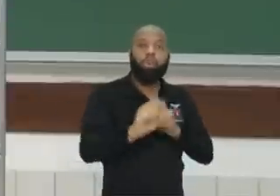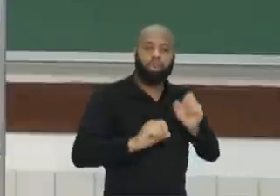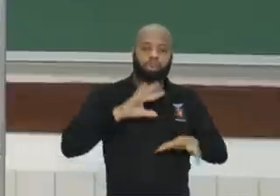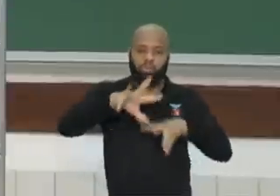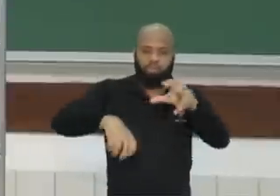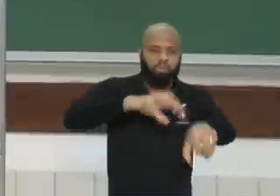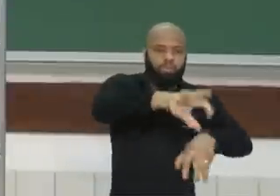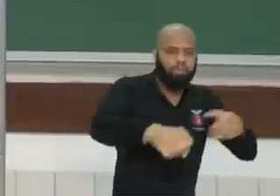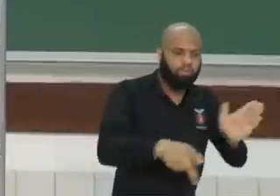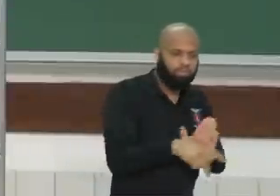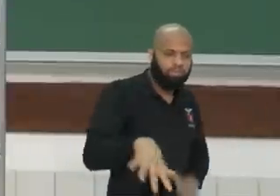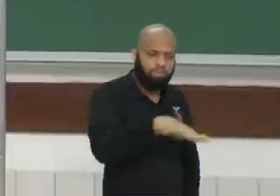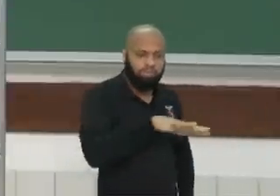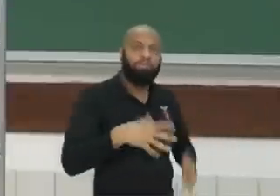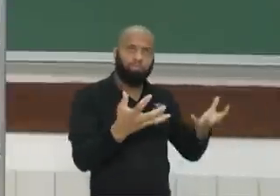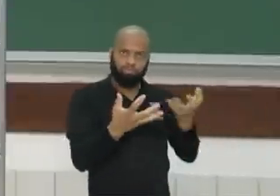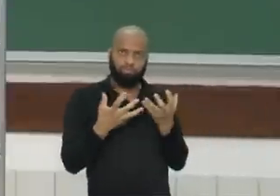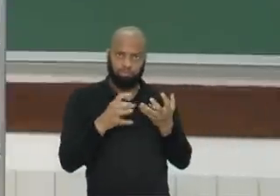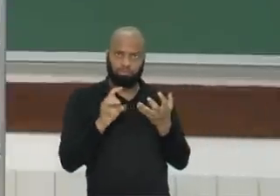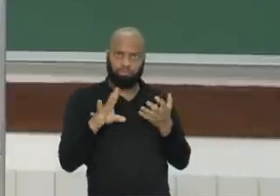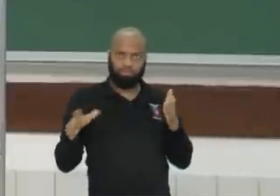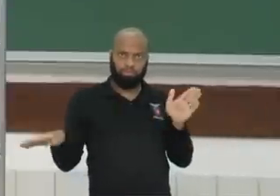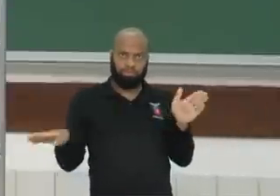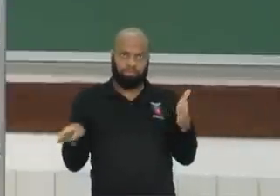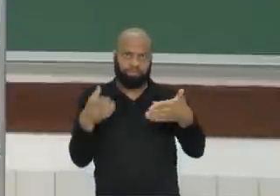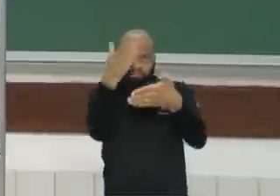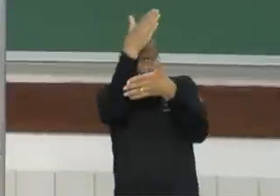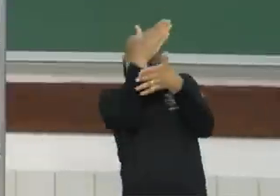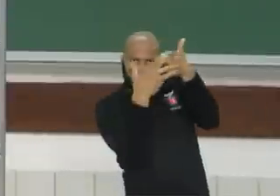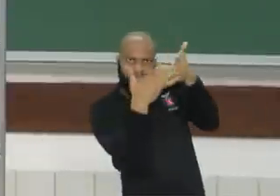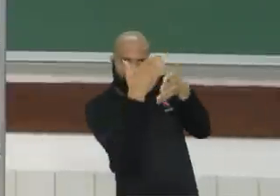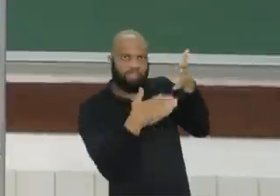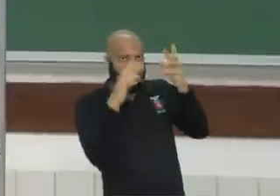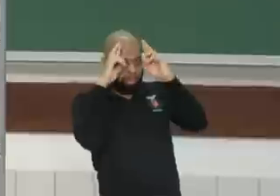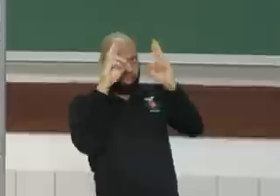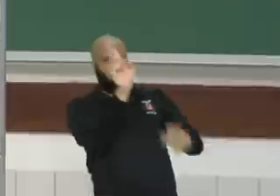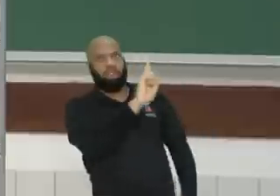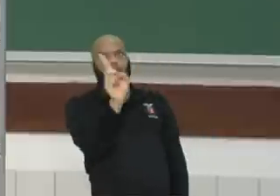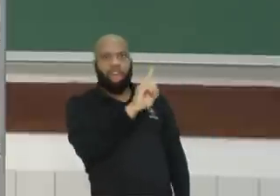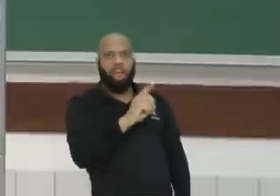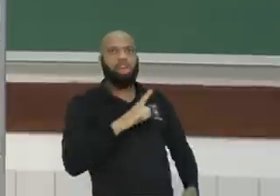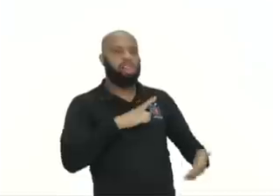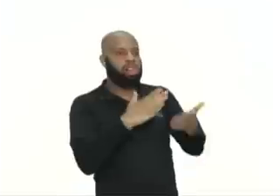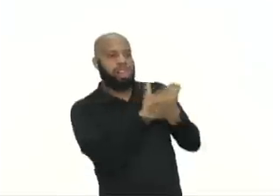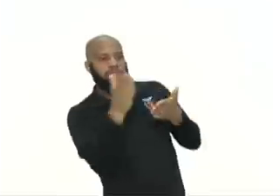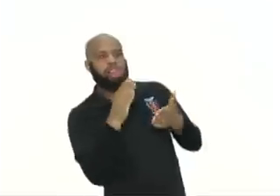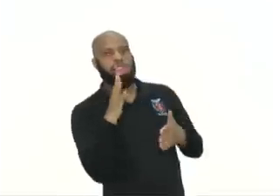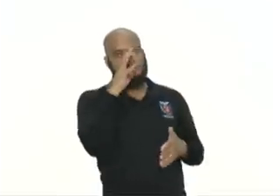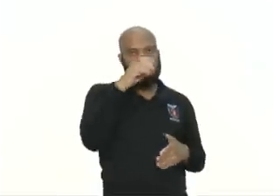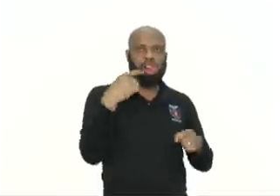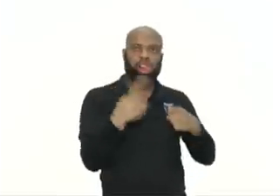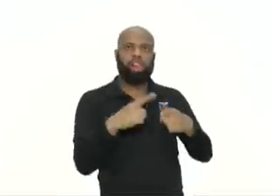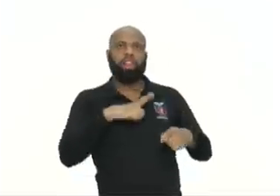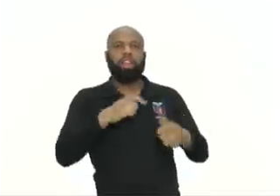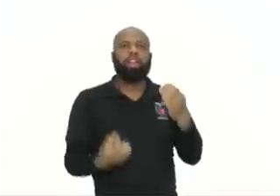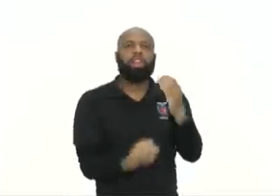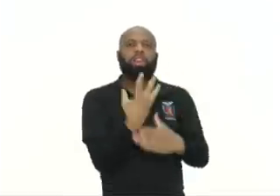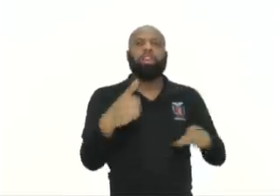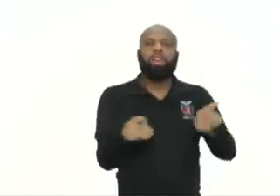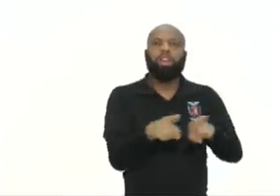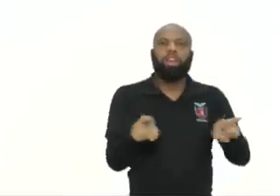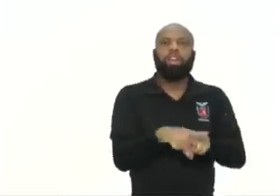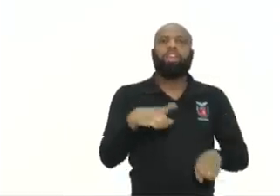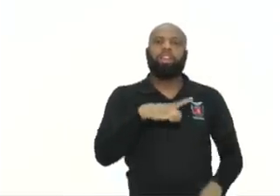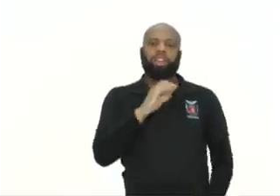ocupar esse território para além da linha do Tratado de Tordesilhas. E daí nós vamos ter, então, a fundação das Vilas de Antonina, nós vamos